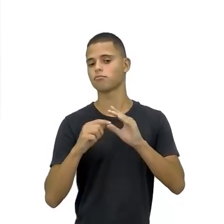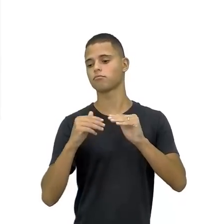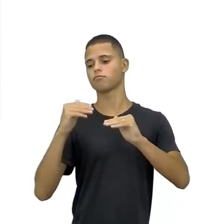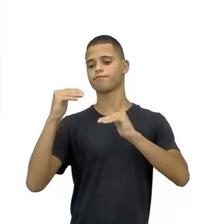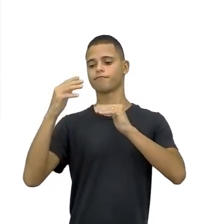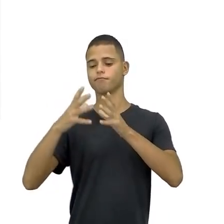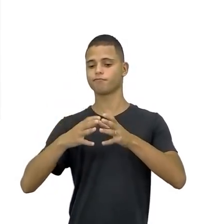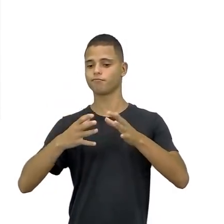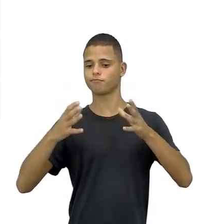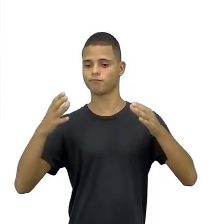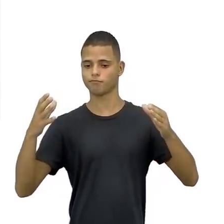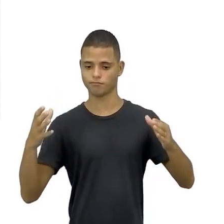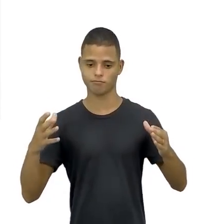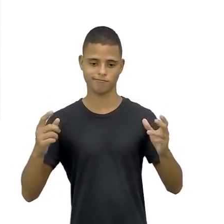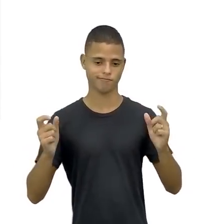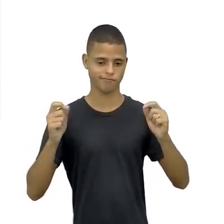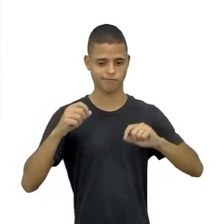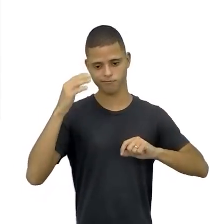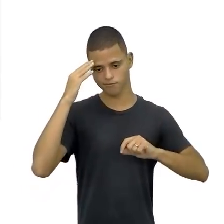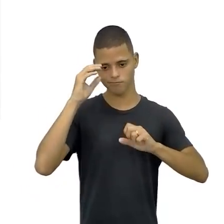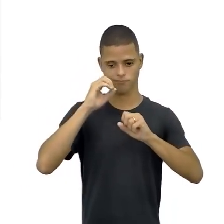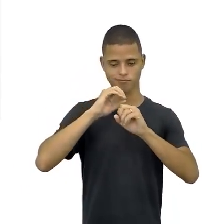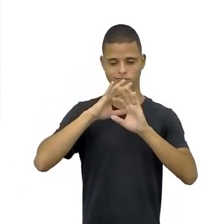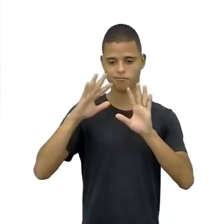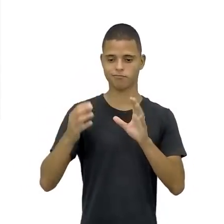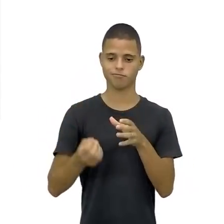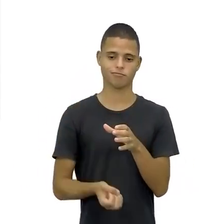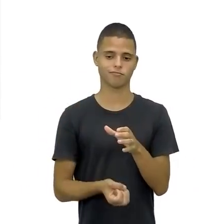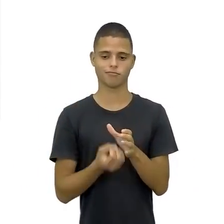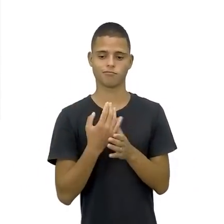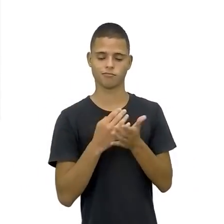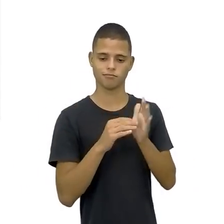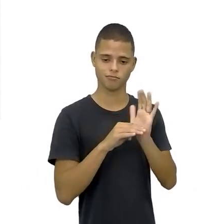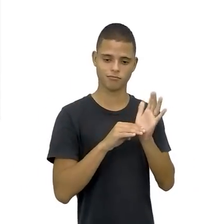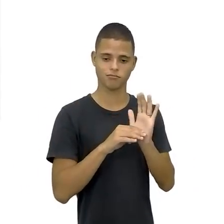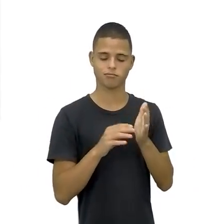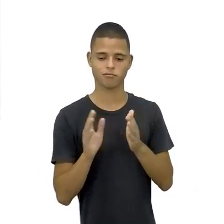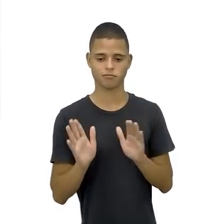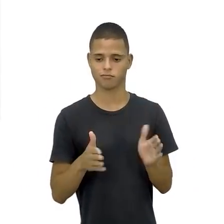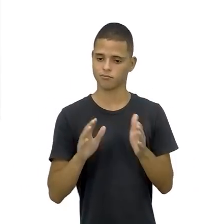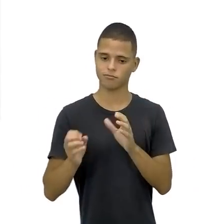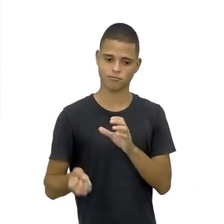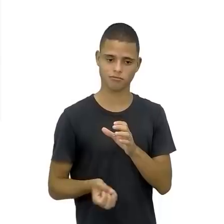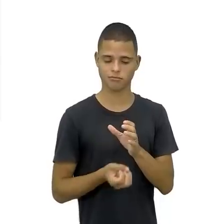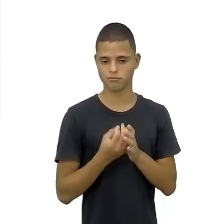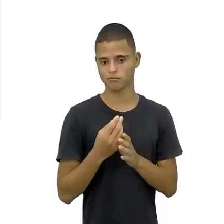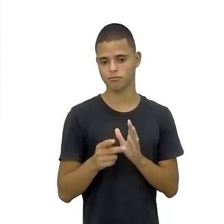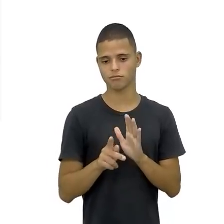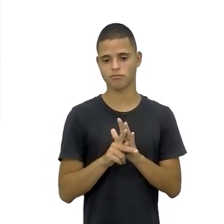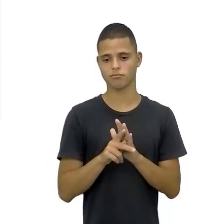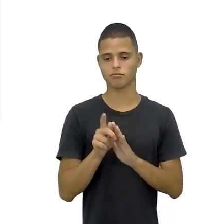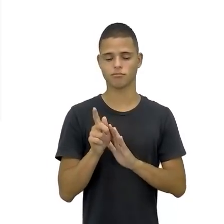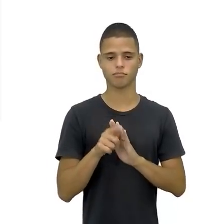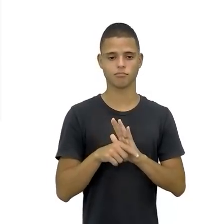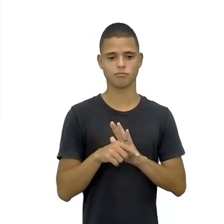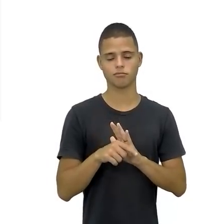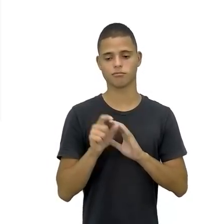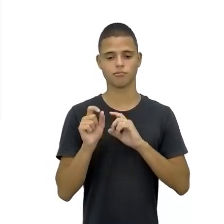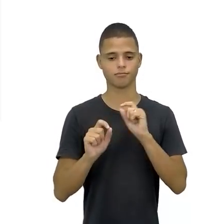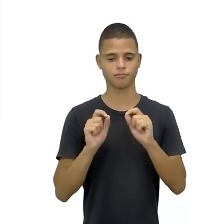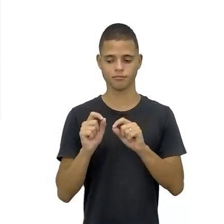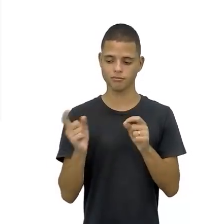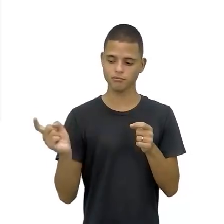suas possibilidades de compreensão e produção de textos pertencentes a esses gêneros. Aí o que nós fazemos? Fazemos